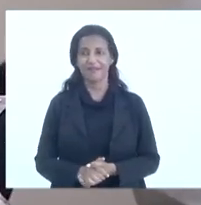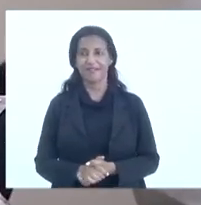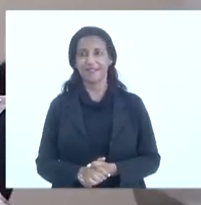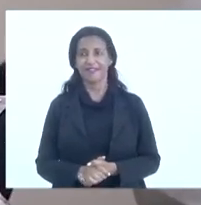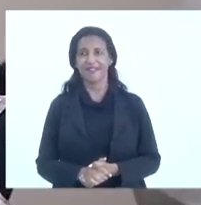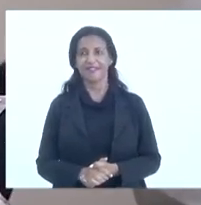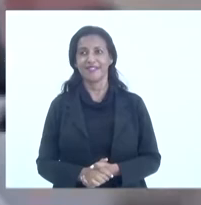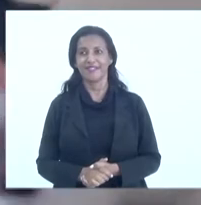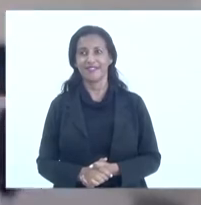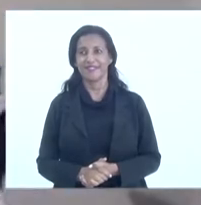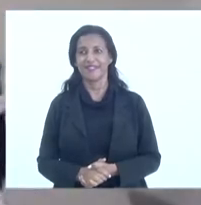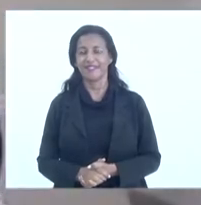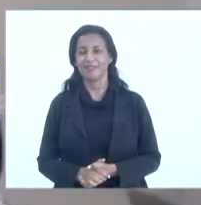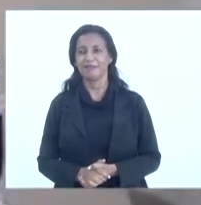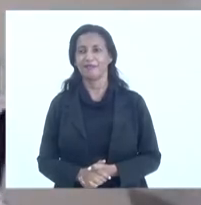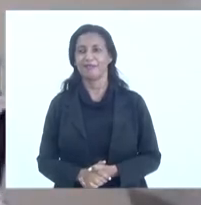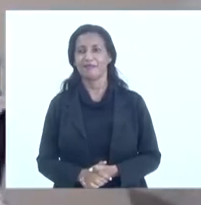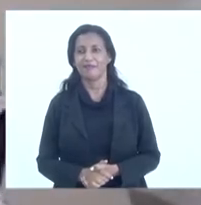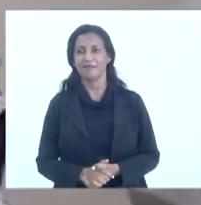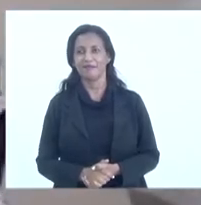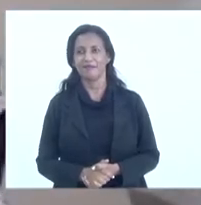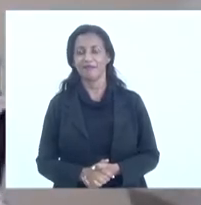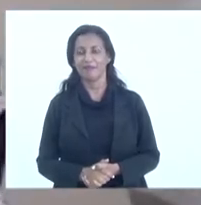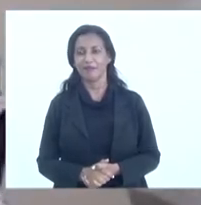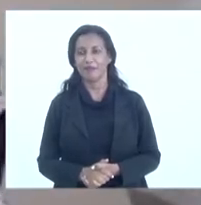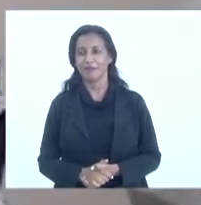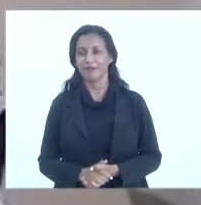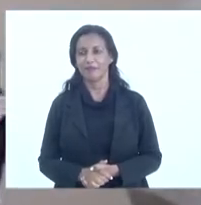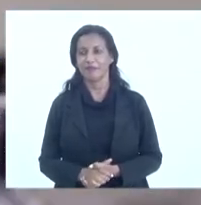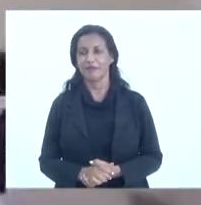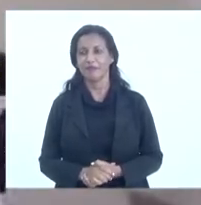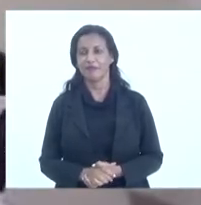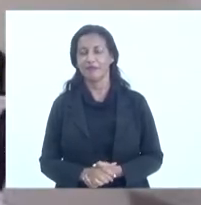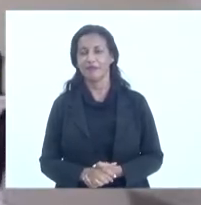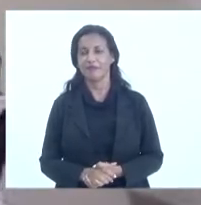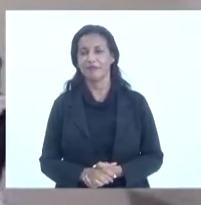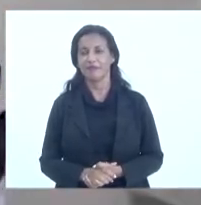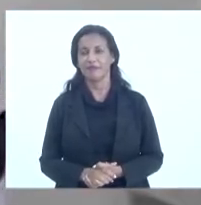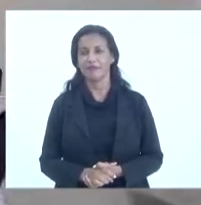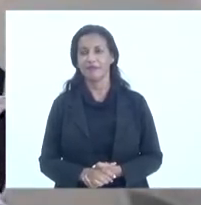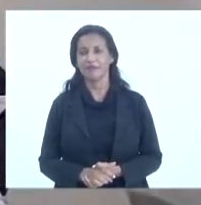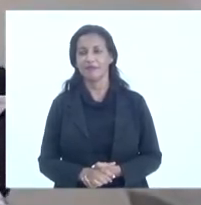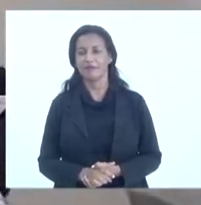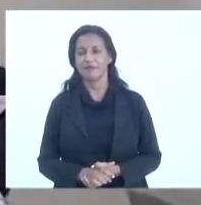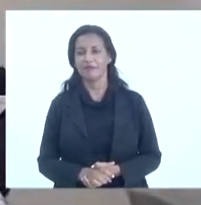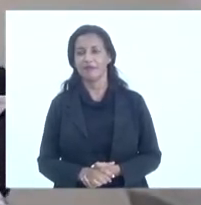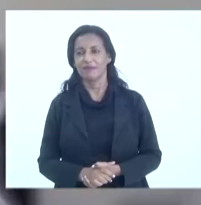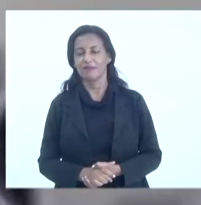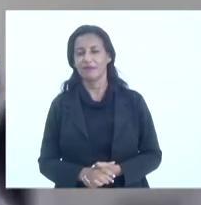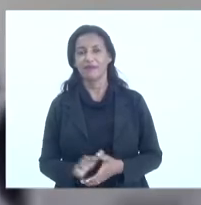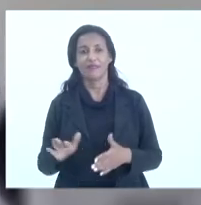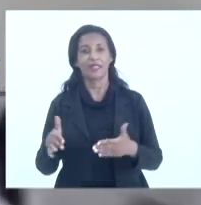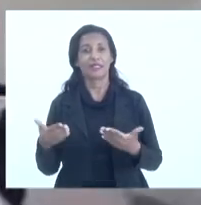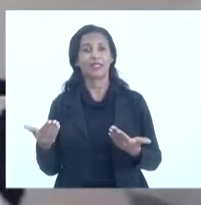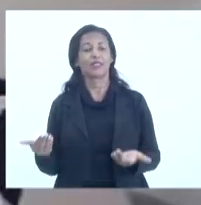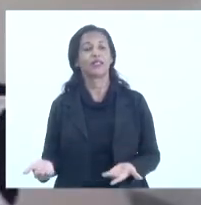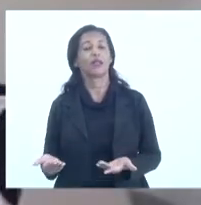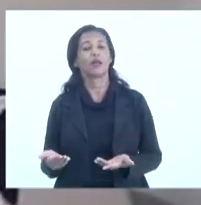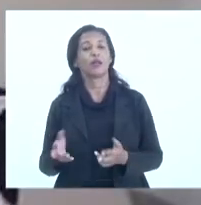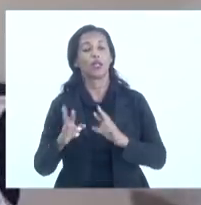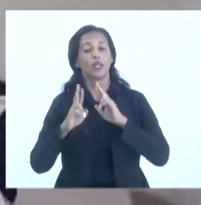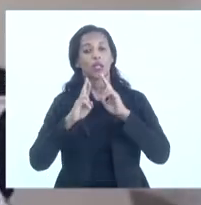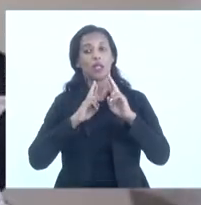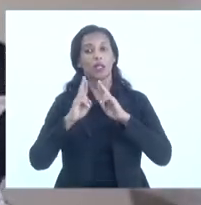Eu peguei o São Pidão emprestado do Pezão. Santinho que pede tudo. Então é o seguinte, em